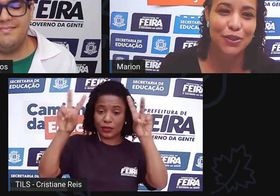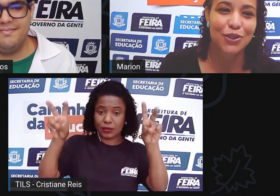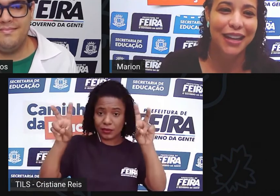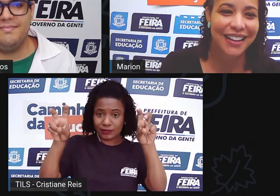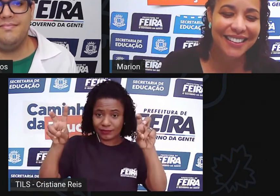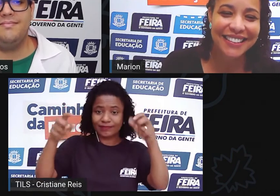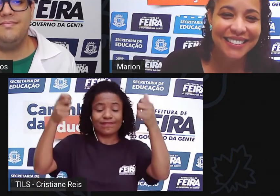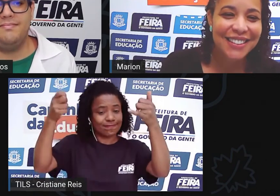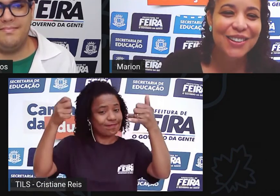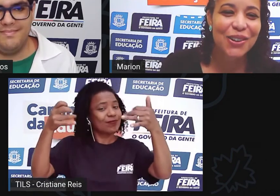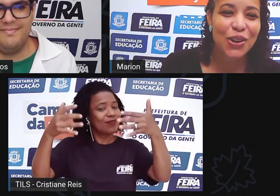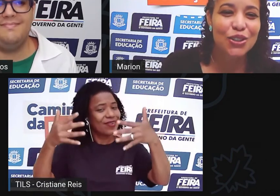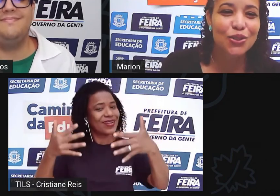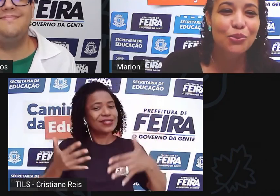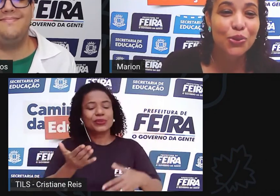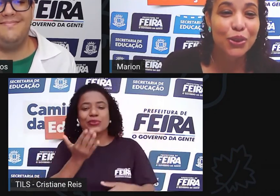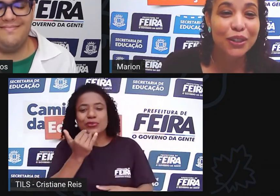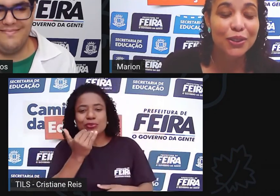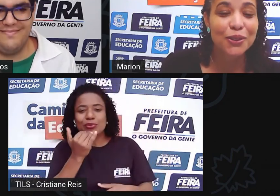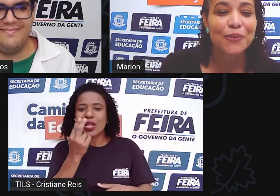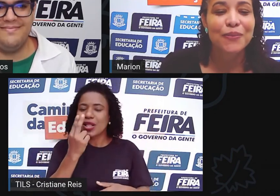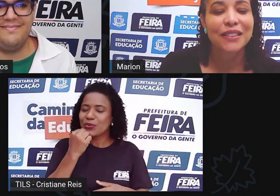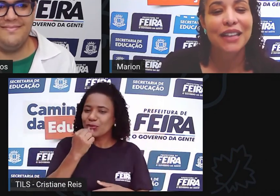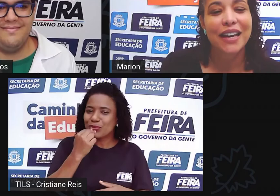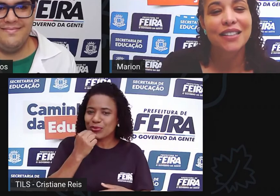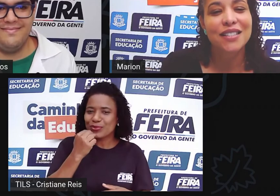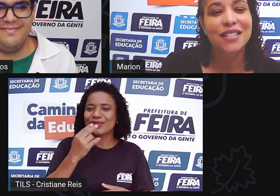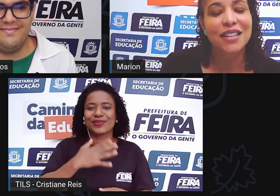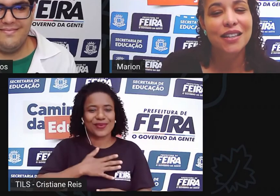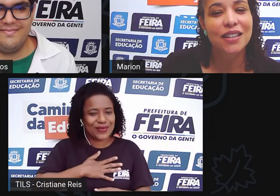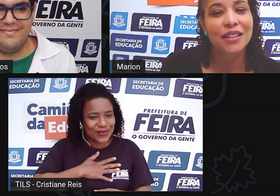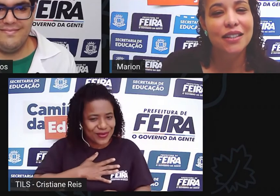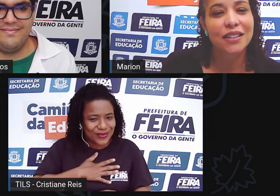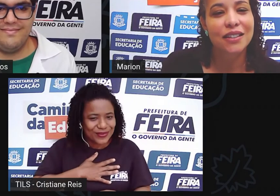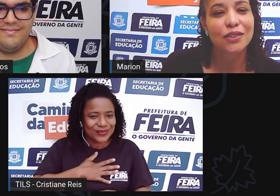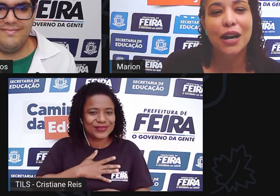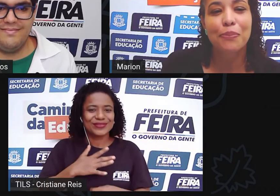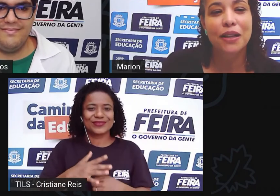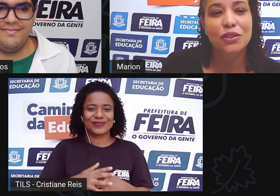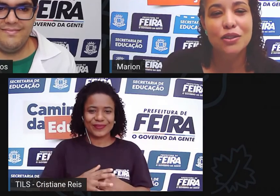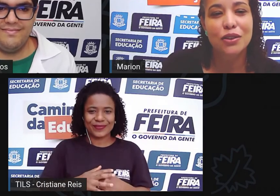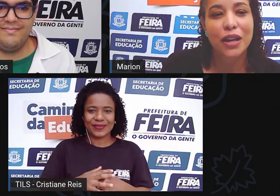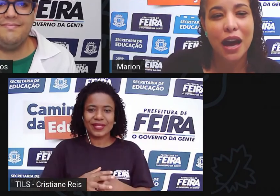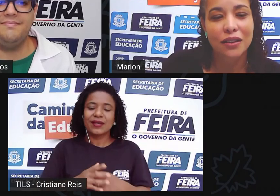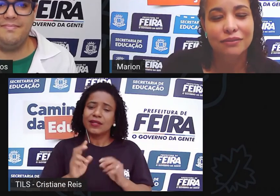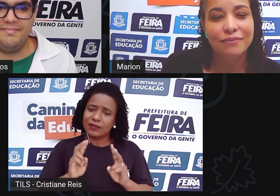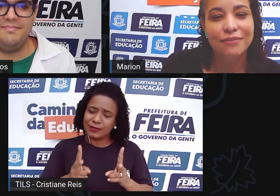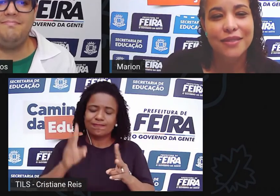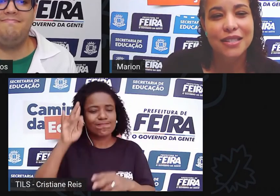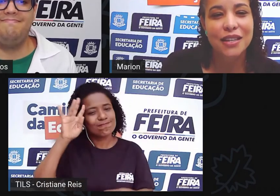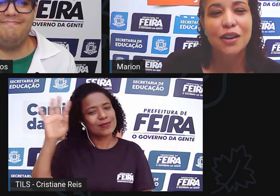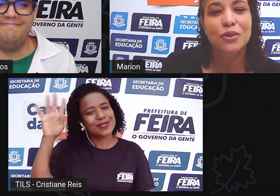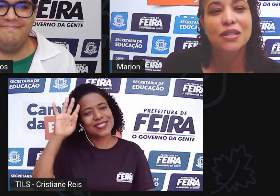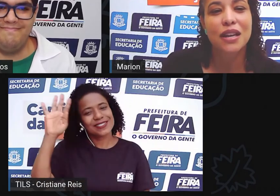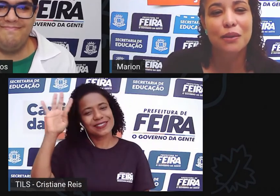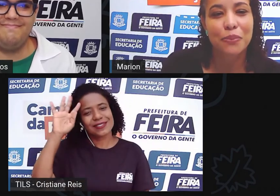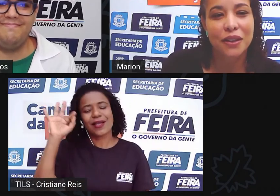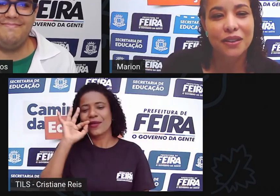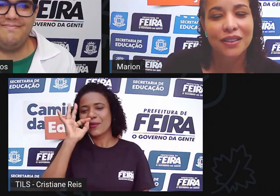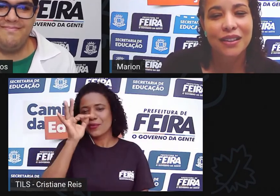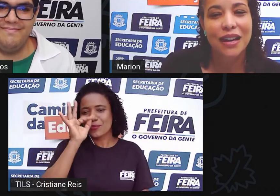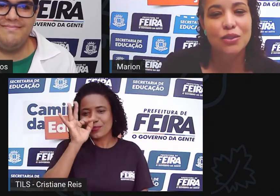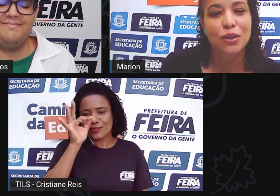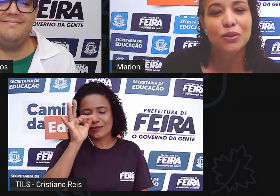sou apaixonada, gosto muito, né? E dizer que nunca parem de sonhar. Sigam